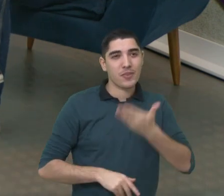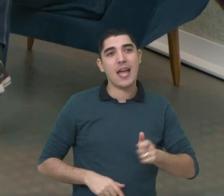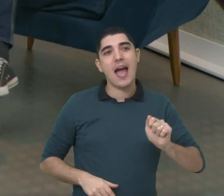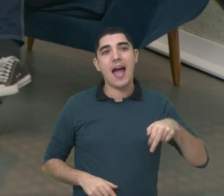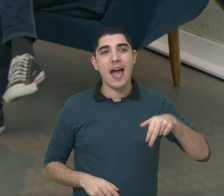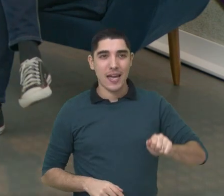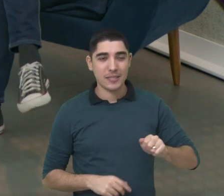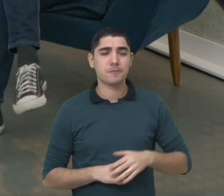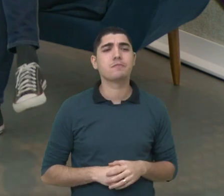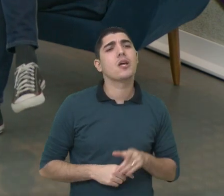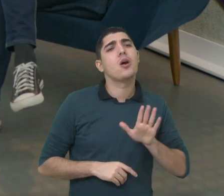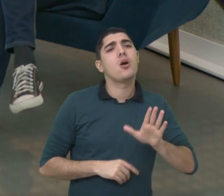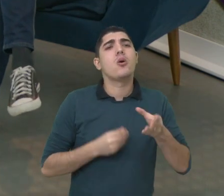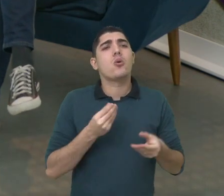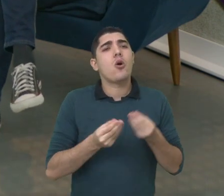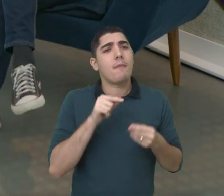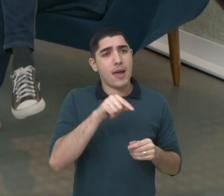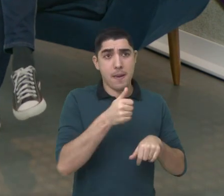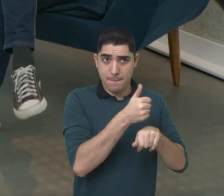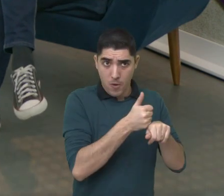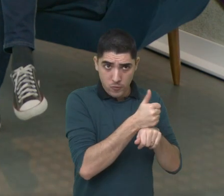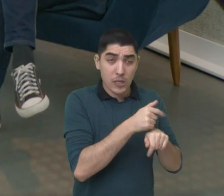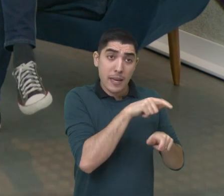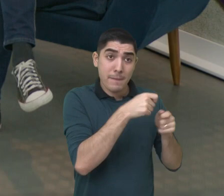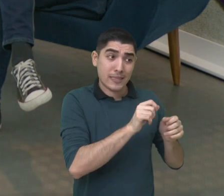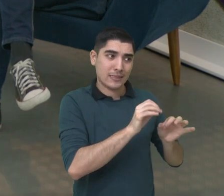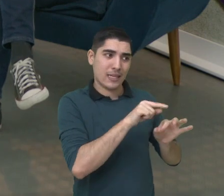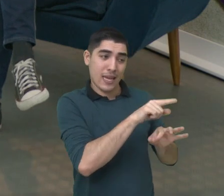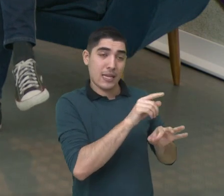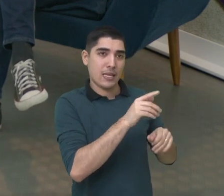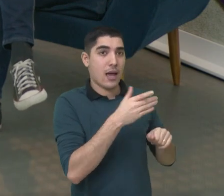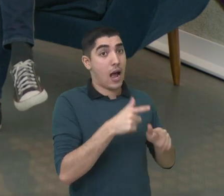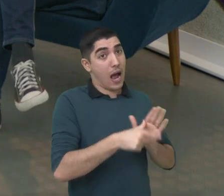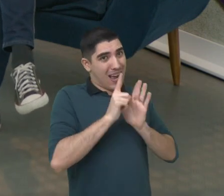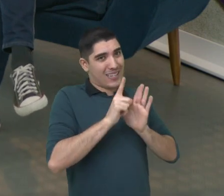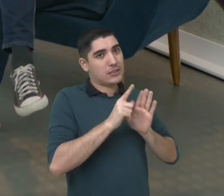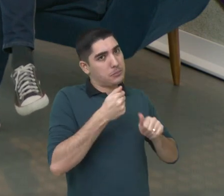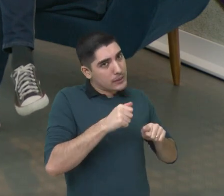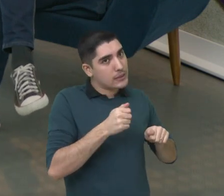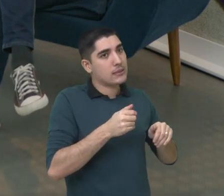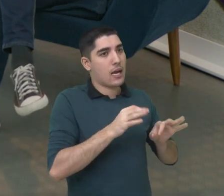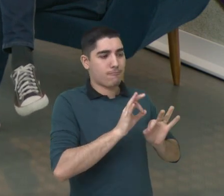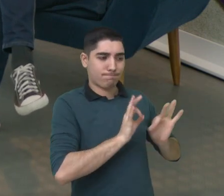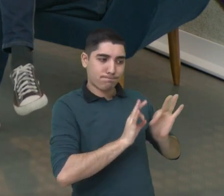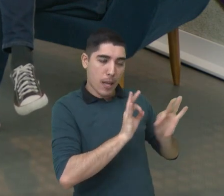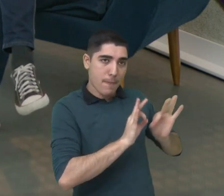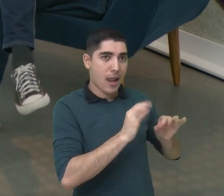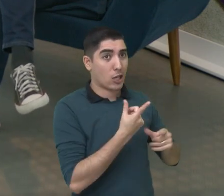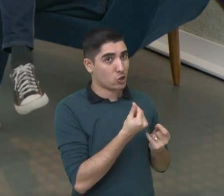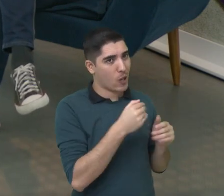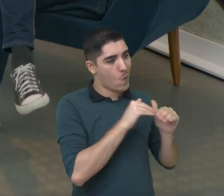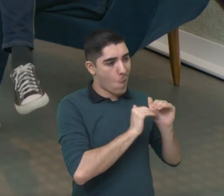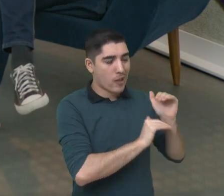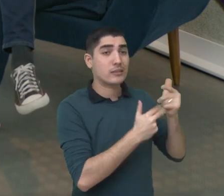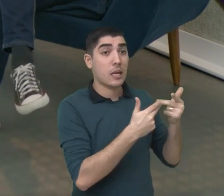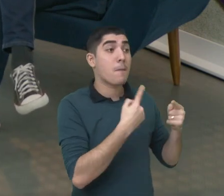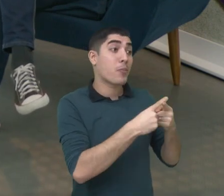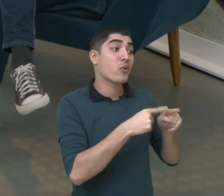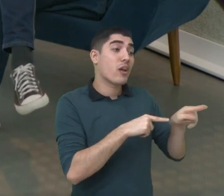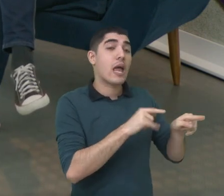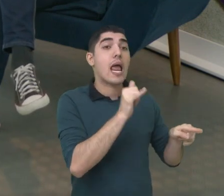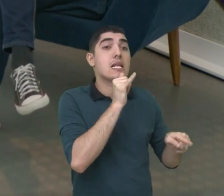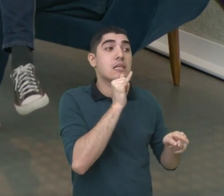Analice, como que este profissional ele tem que se preparar financeiramente? Porque a gente sabe que esse ramo ele trabalha com comissão, né?